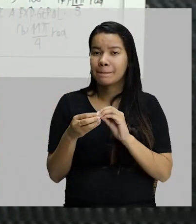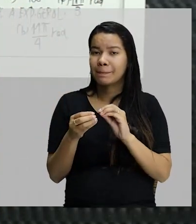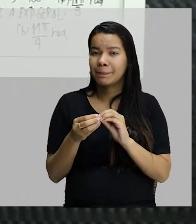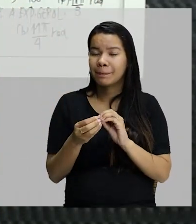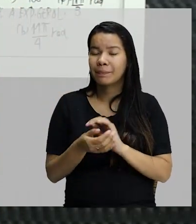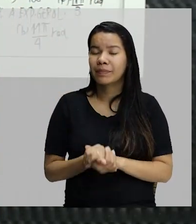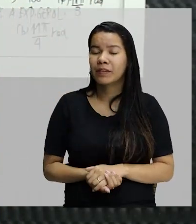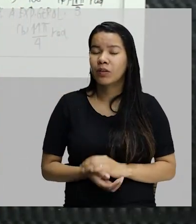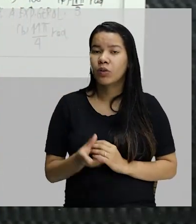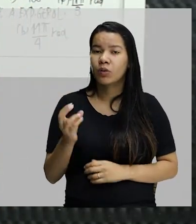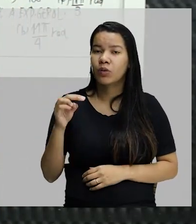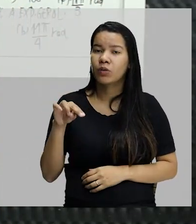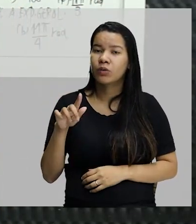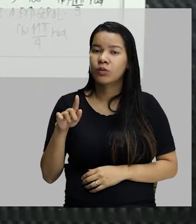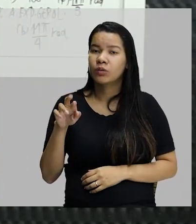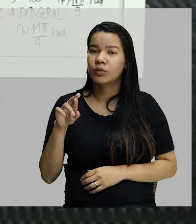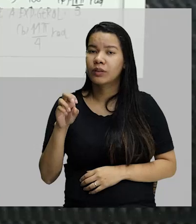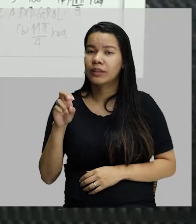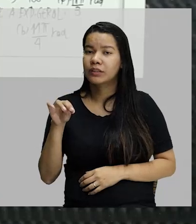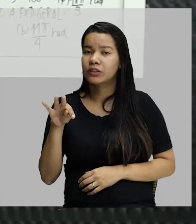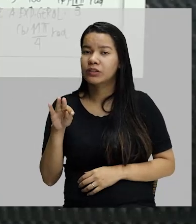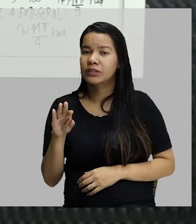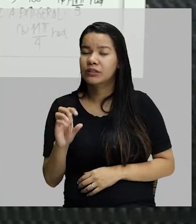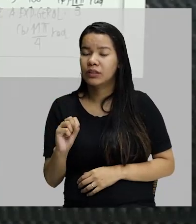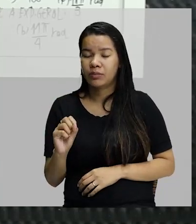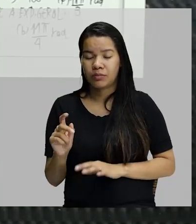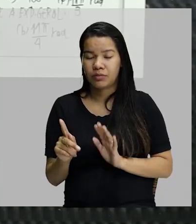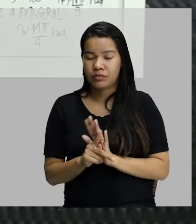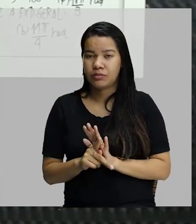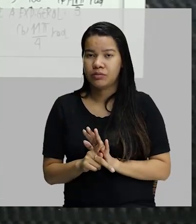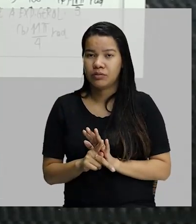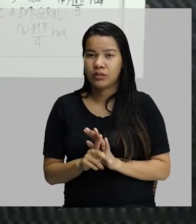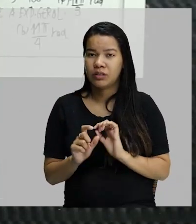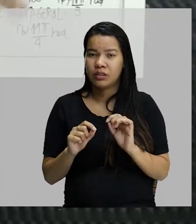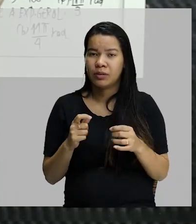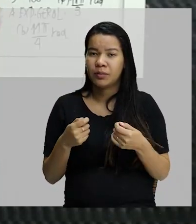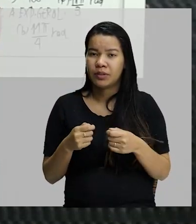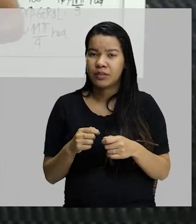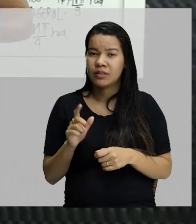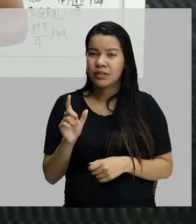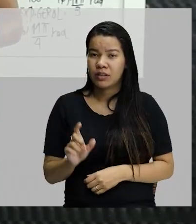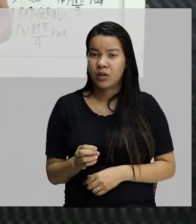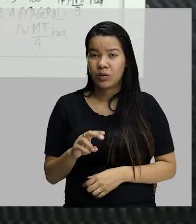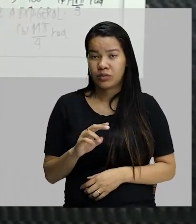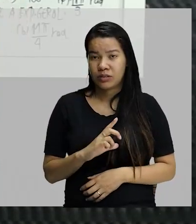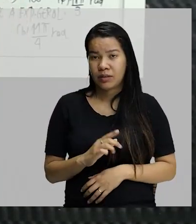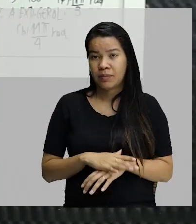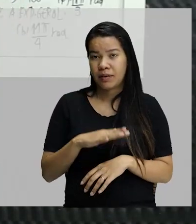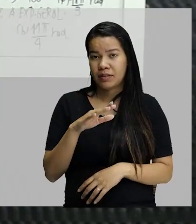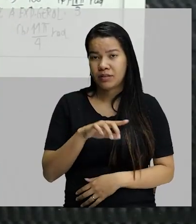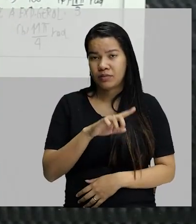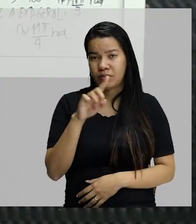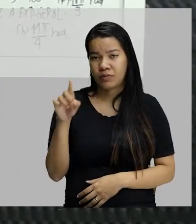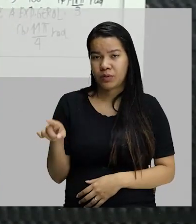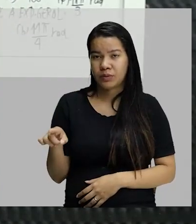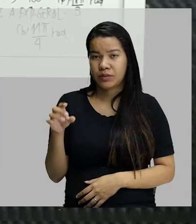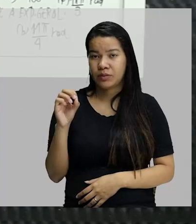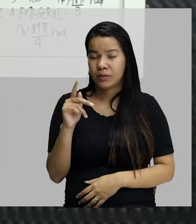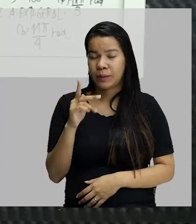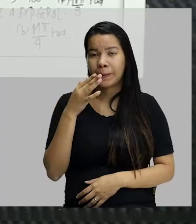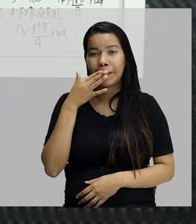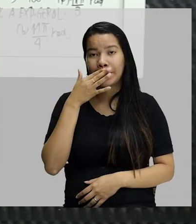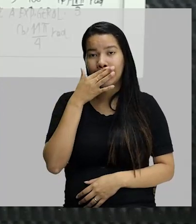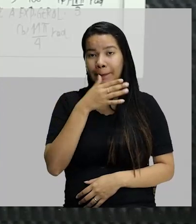que são congruentes a ele, certo? Porque ele pode ser que ele dê mais voltas, certo, turminha?